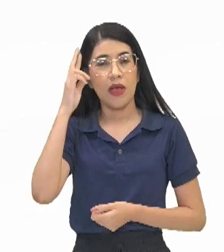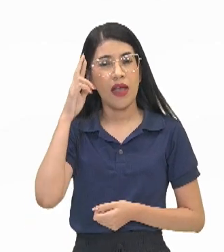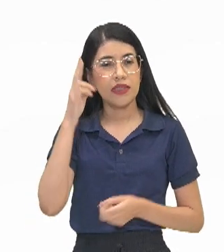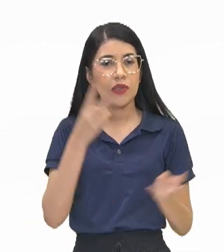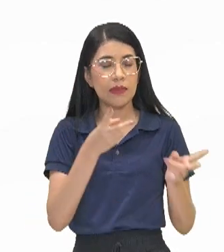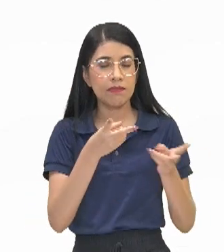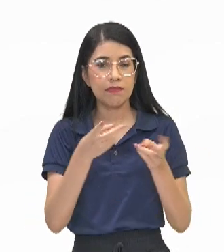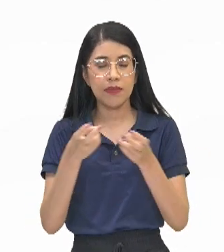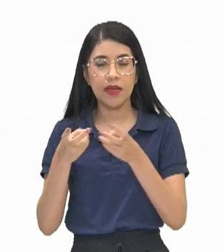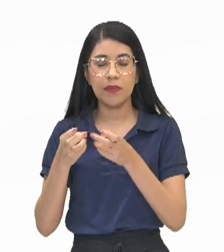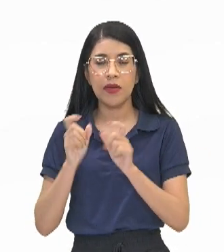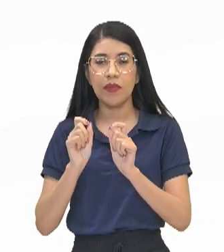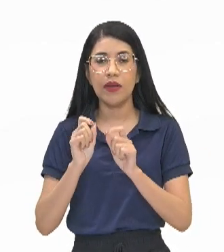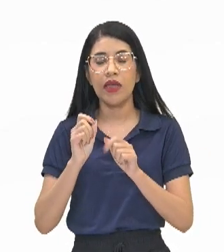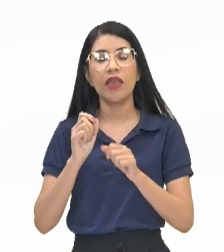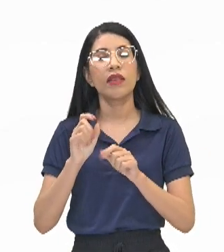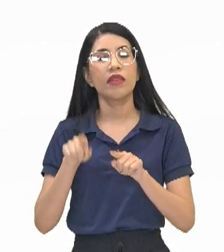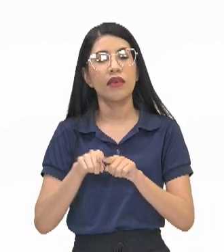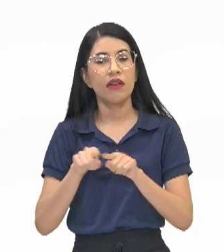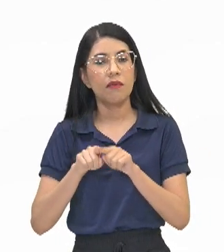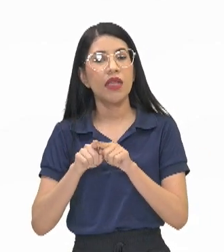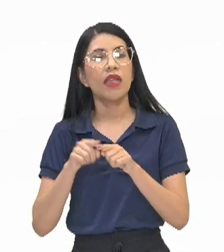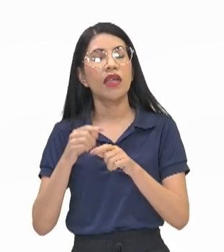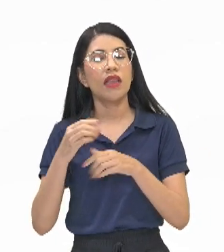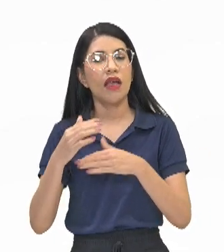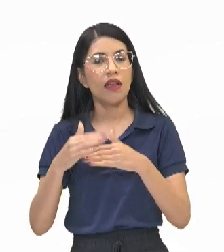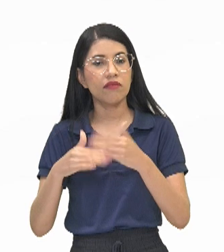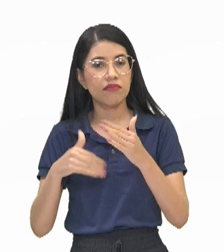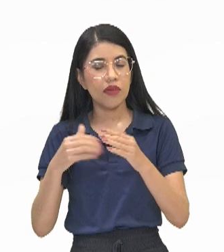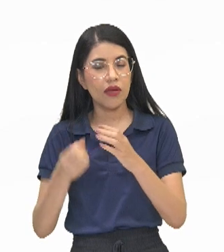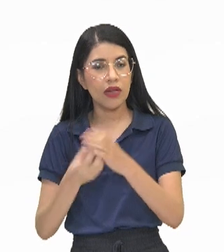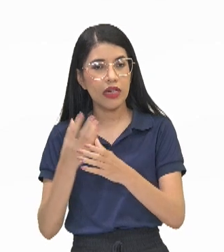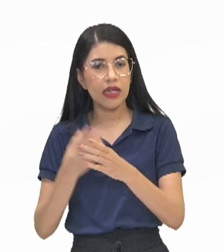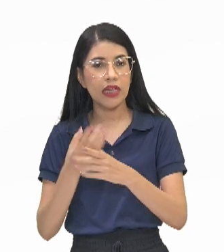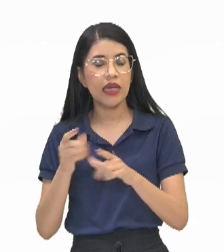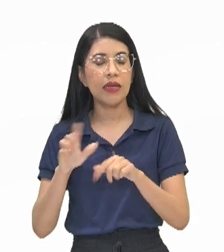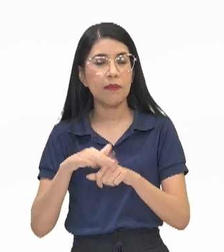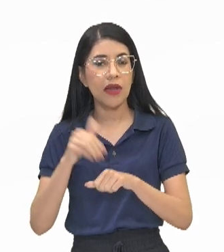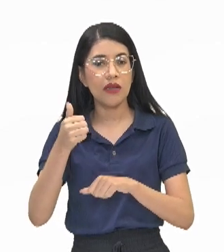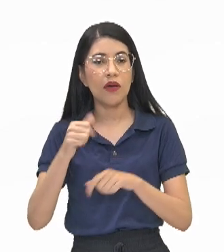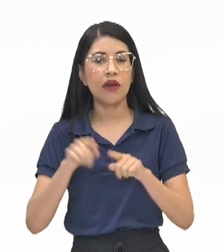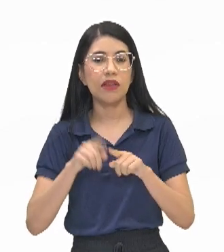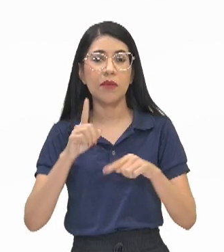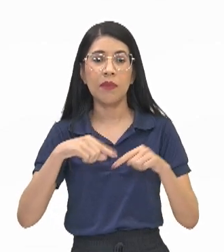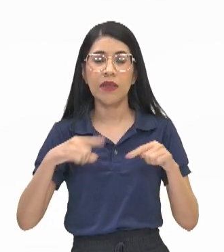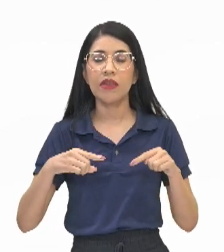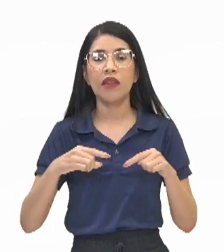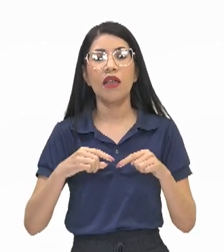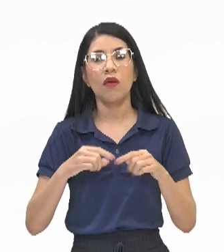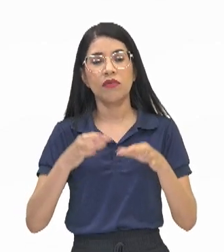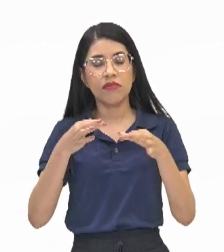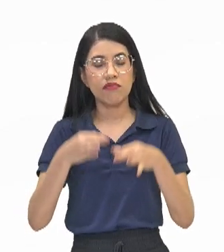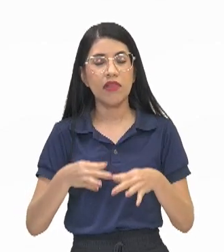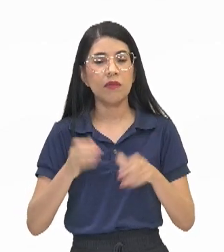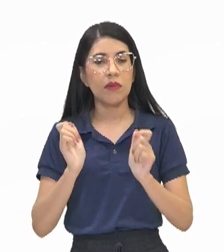identificar, construir e aperfeiçoar os instrumentos ou os meios adequados para